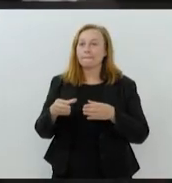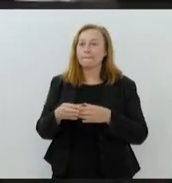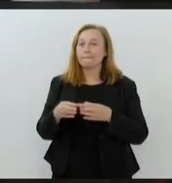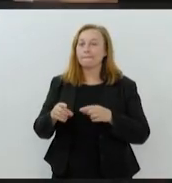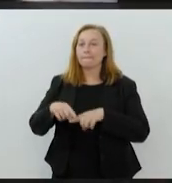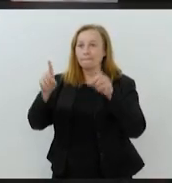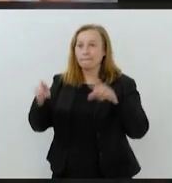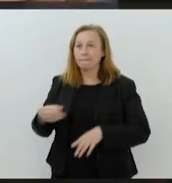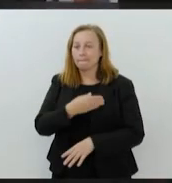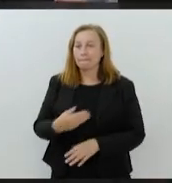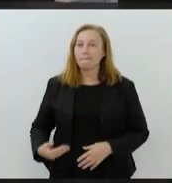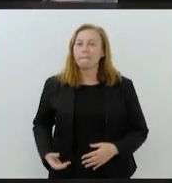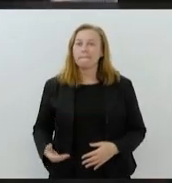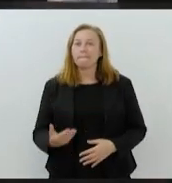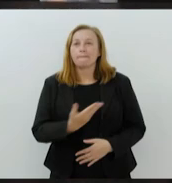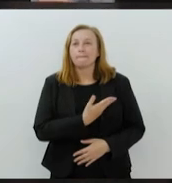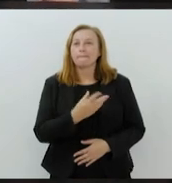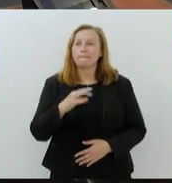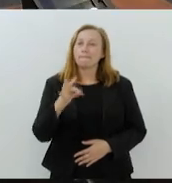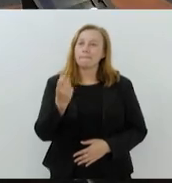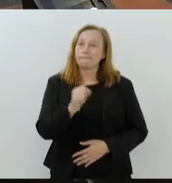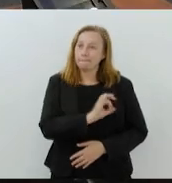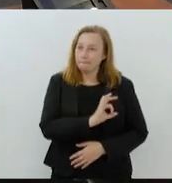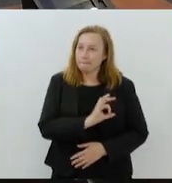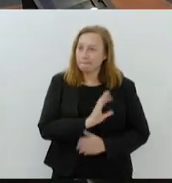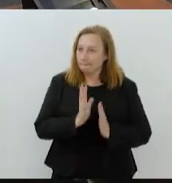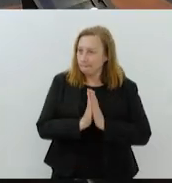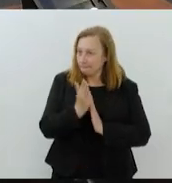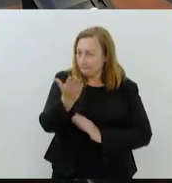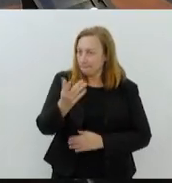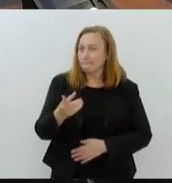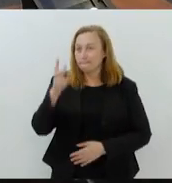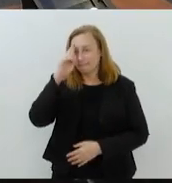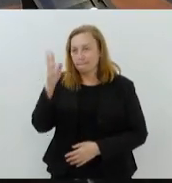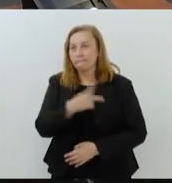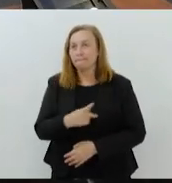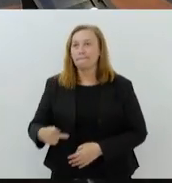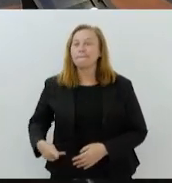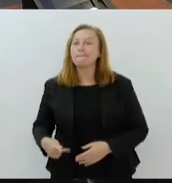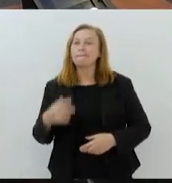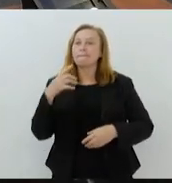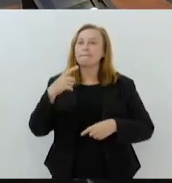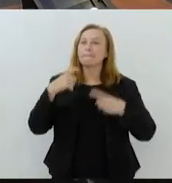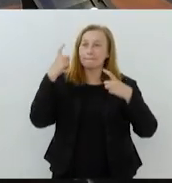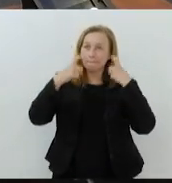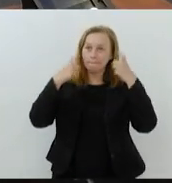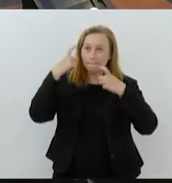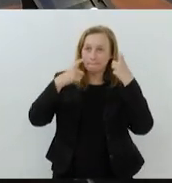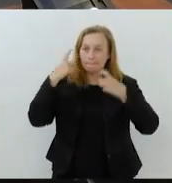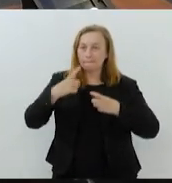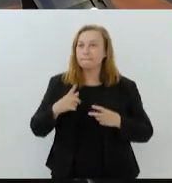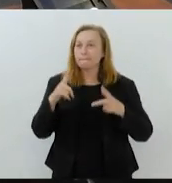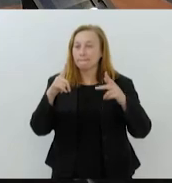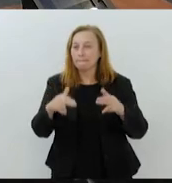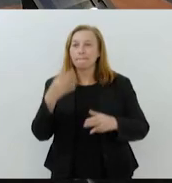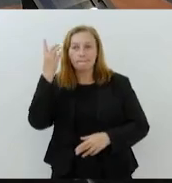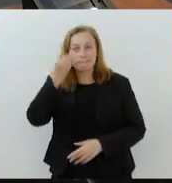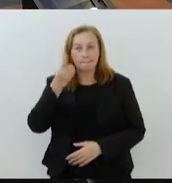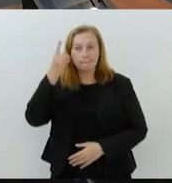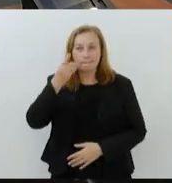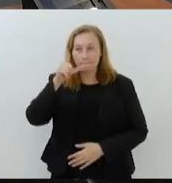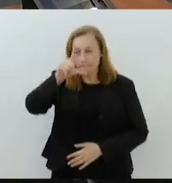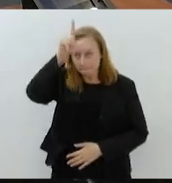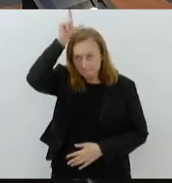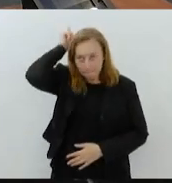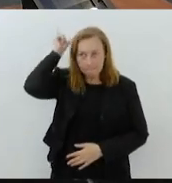amiga presidenta, deputada Marta Rocha, por favor. Presidente, a preocupação que tive foi a mesma do deputado Luiz